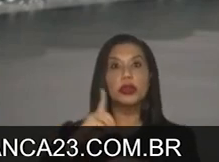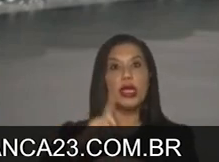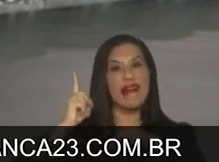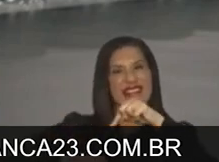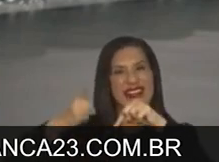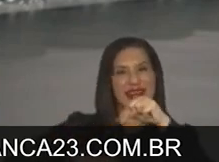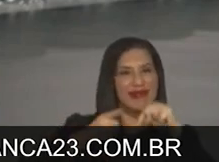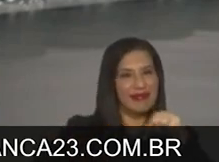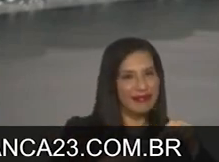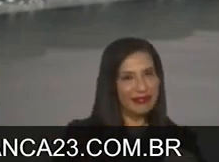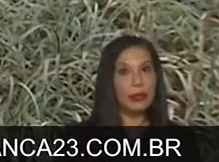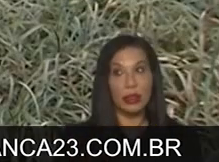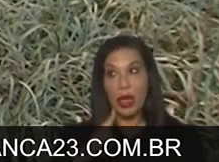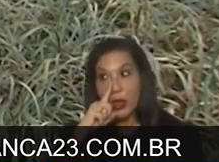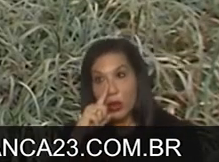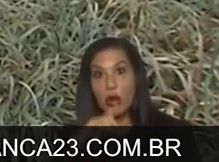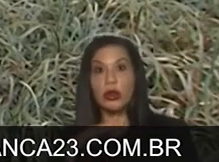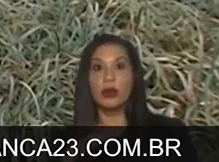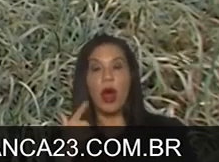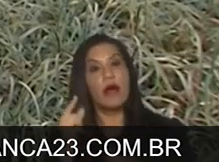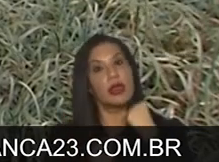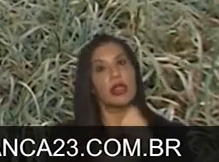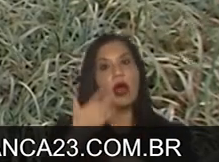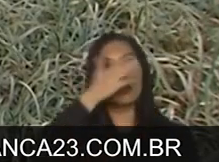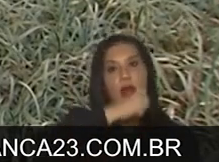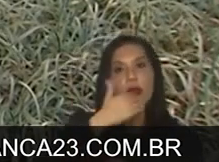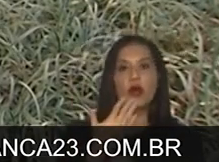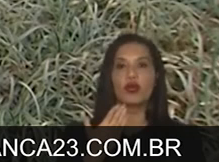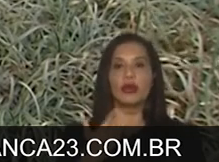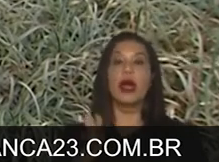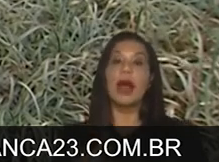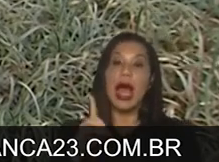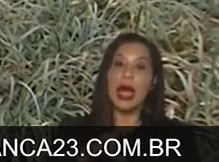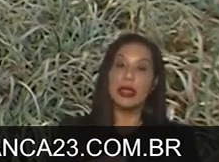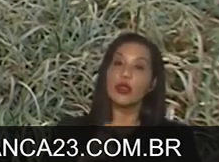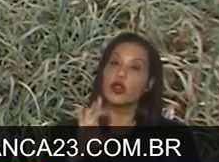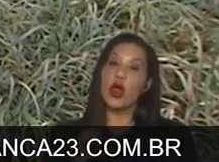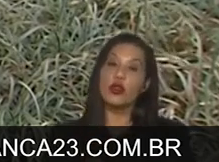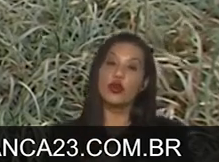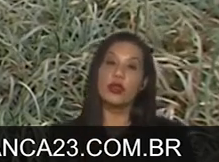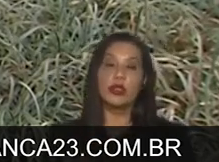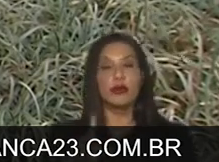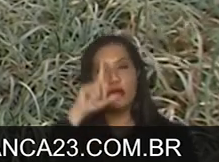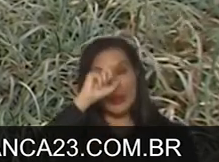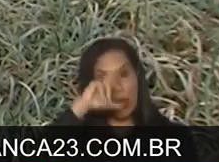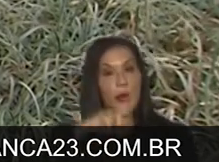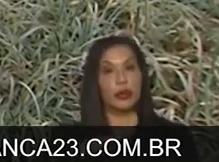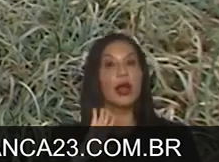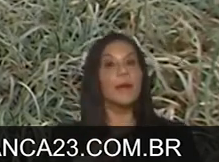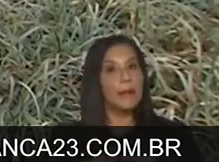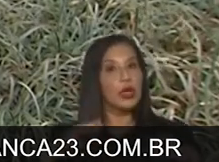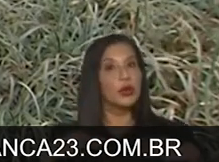mais matam pessoas no Brasil. Por enquanto, a vacina Qdenga só está disponível na rede privada, mas o Ministério da Saúde